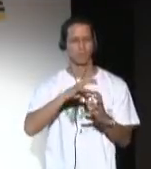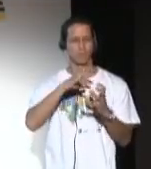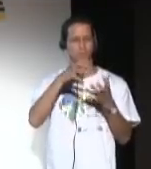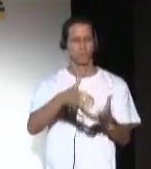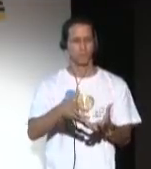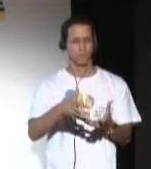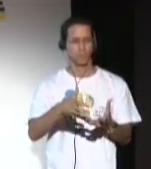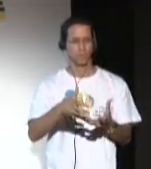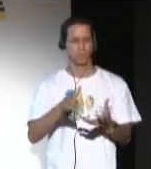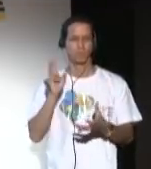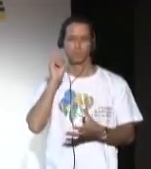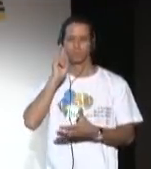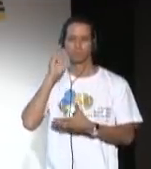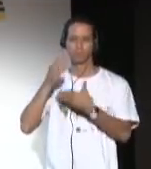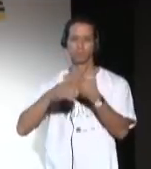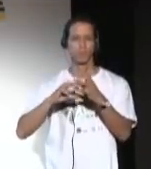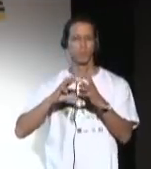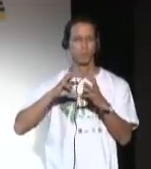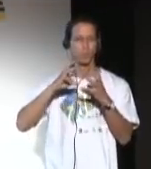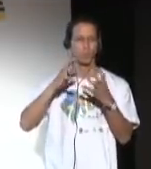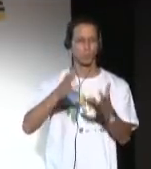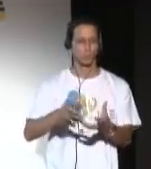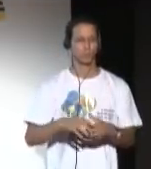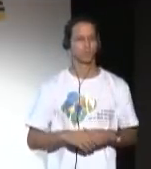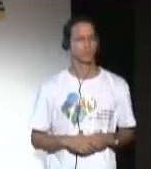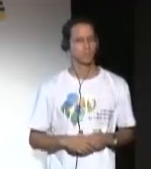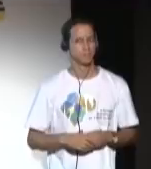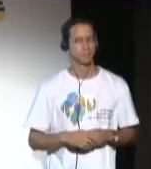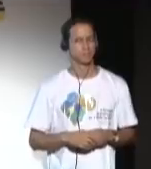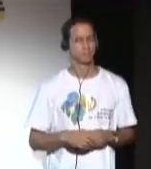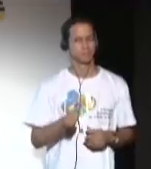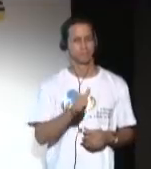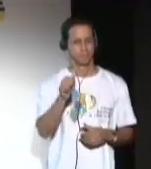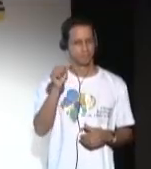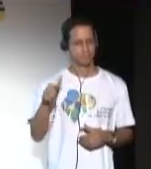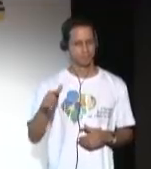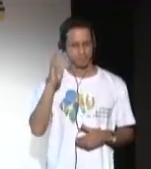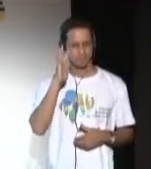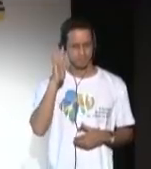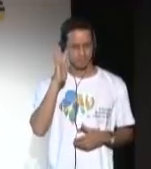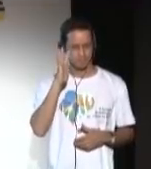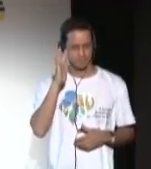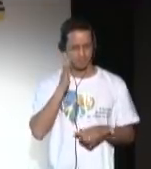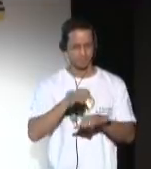do que na história inteira do mundo. Pensem nisso.